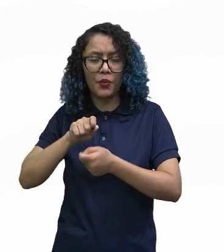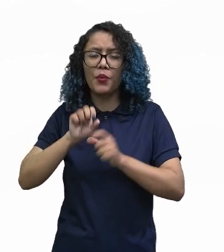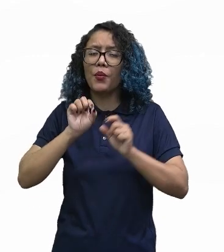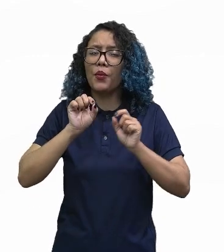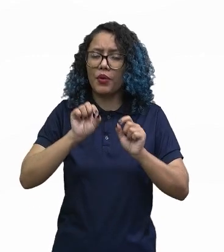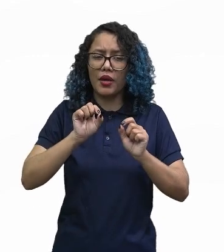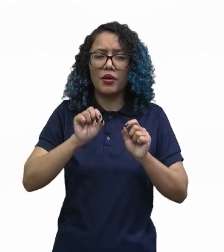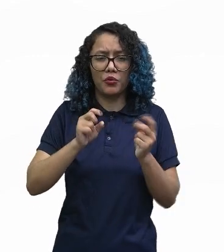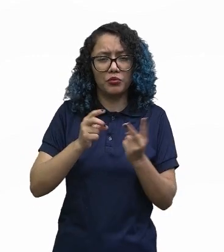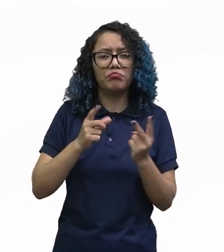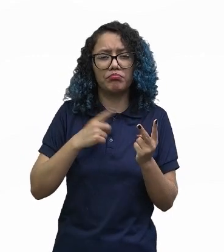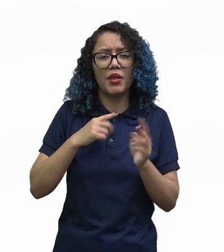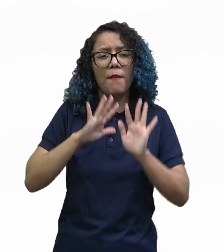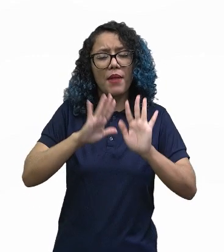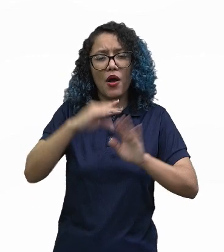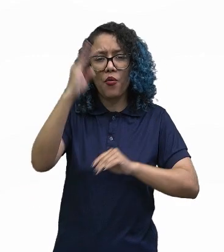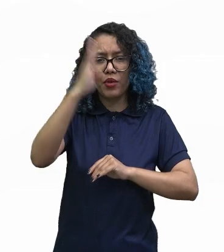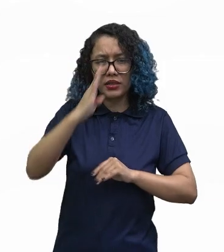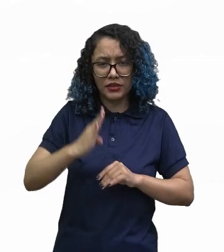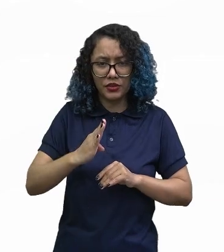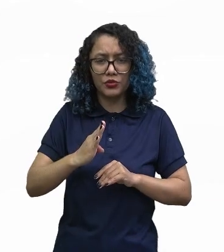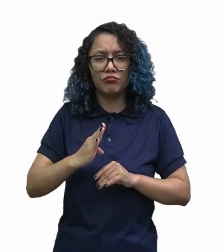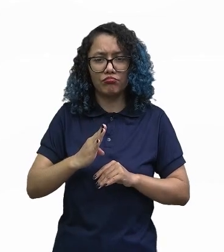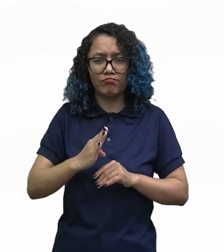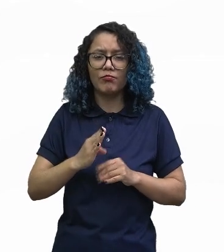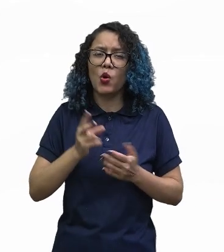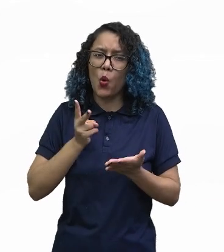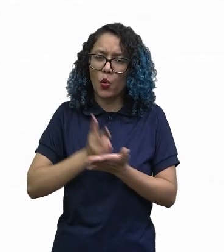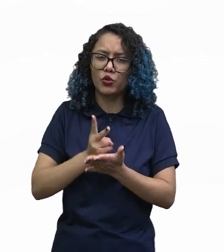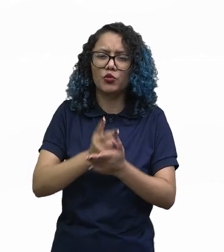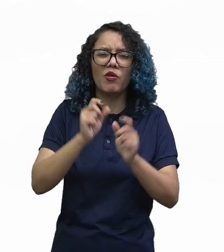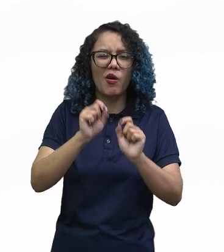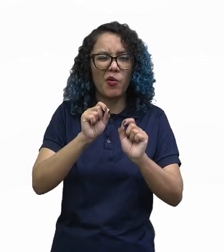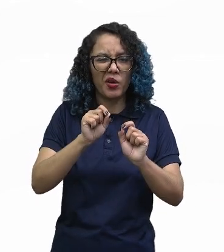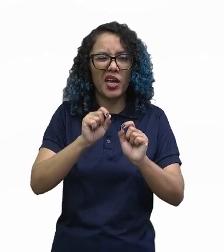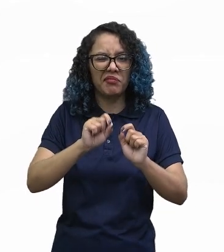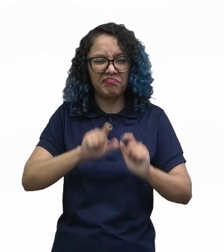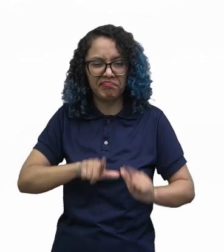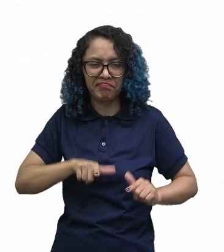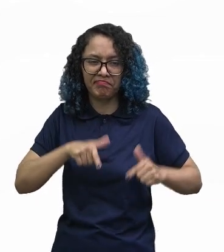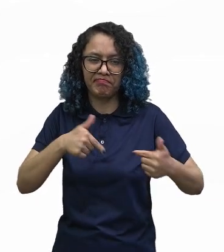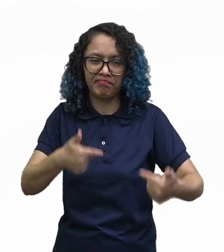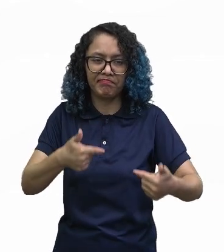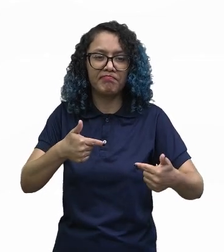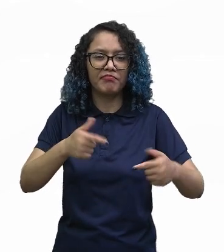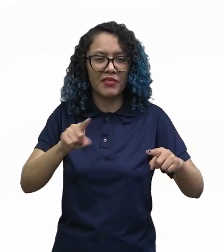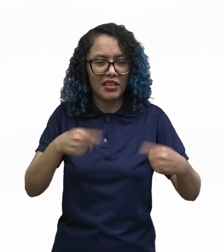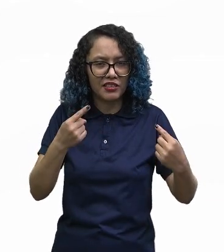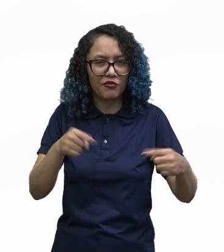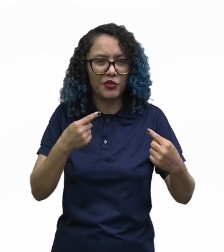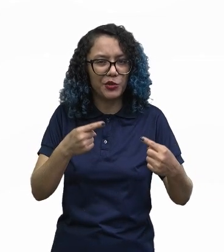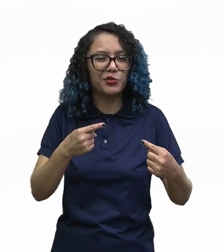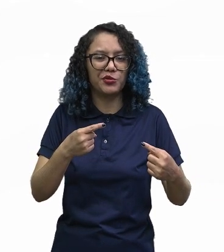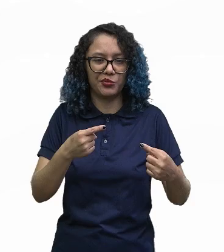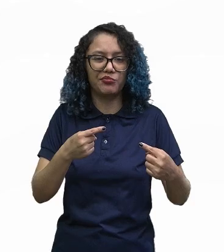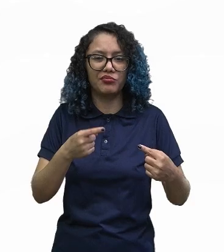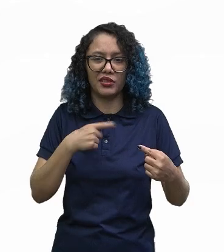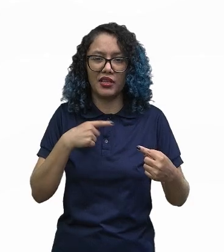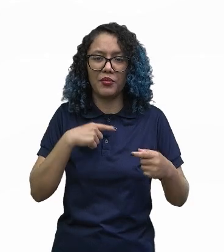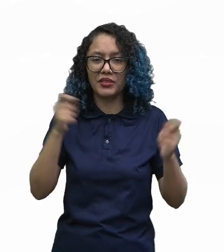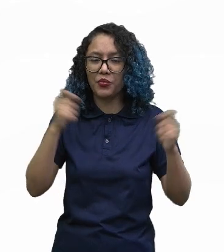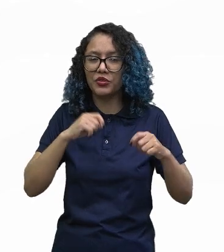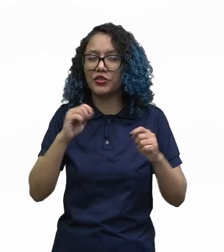o Brasil, mesmo assim, ainda enfrenta desafios significativos na efetivação